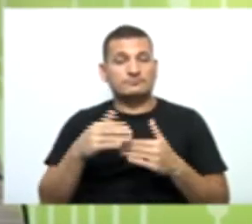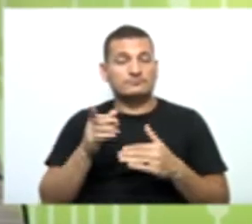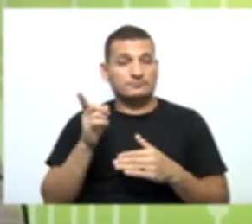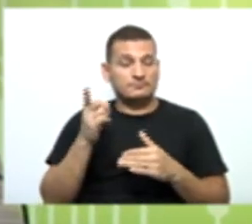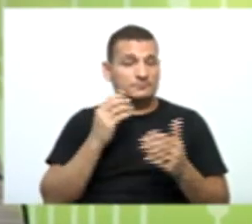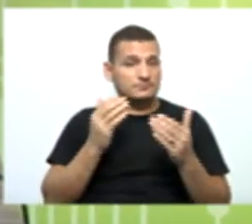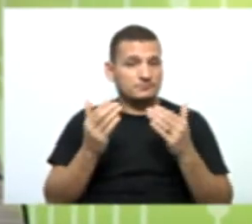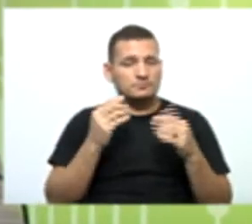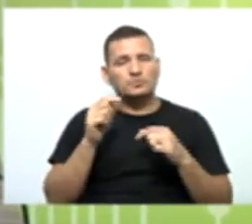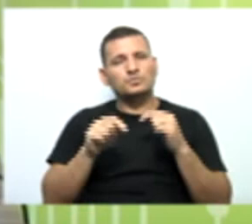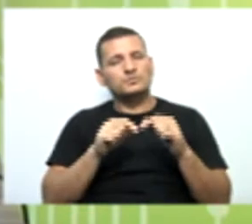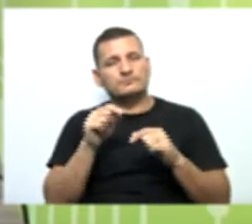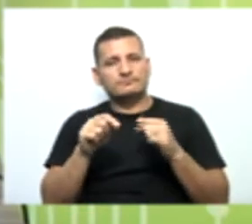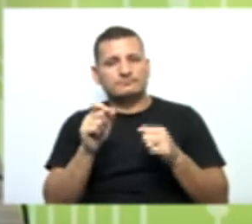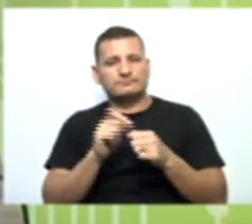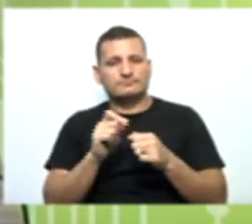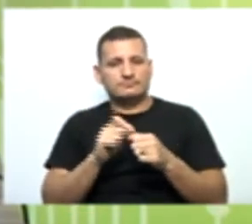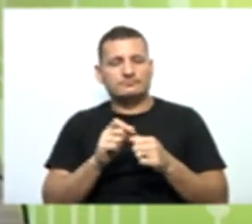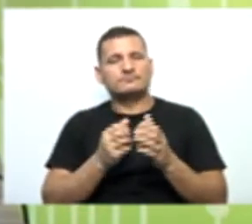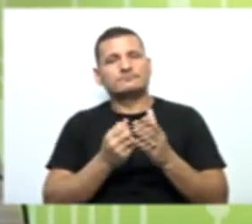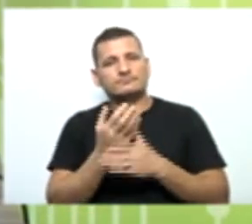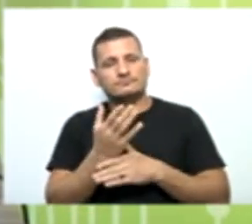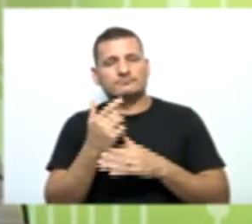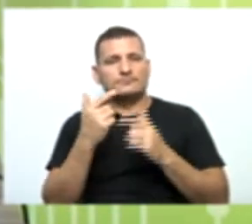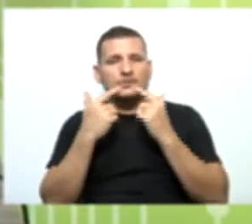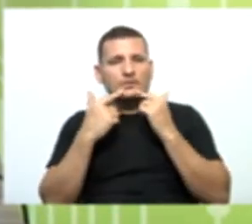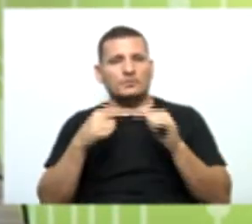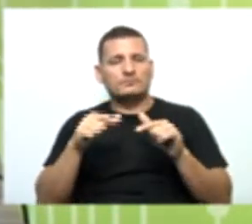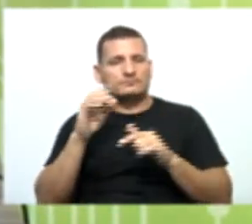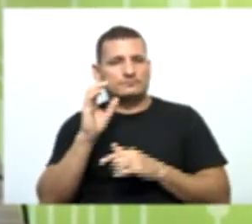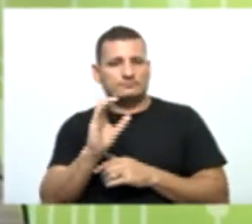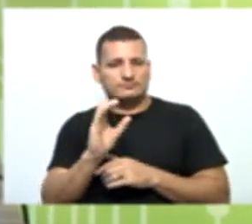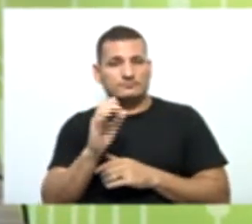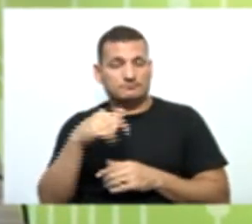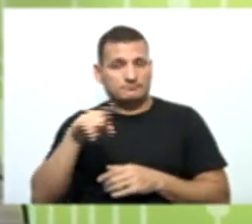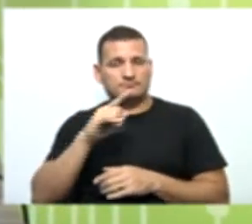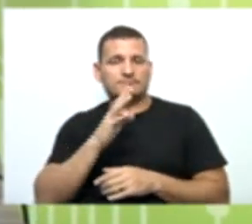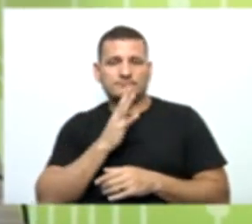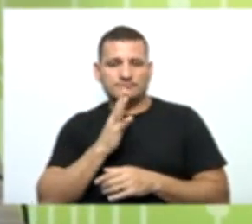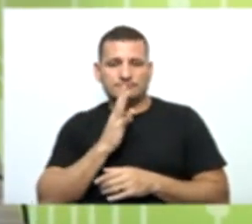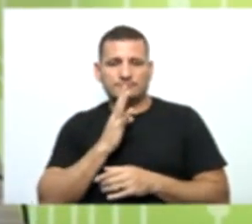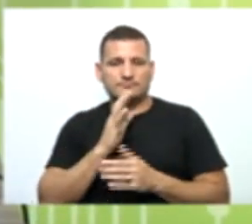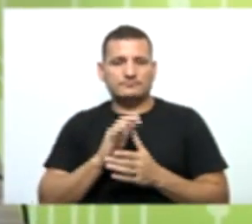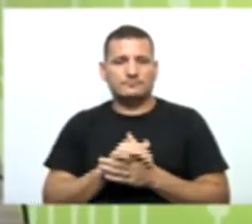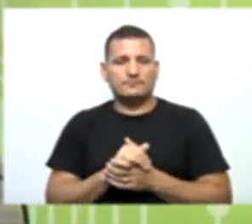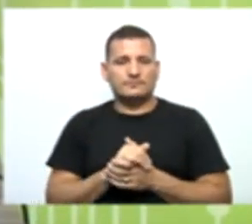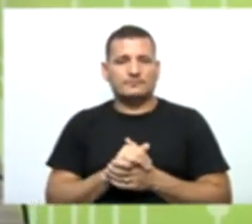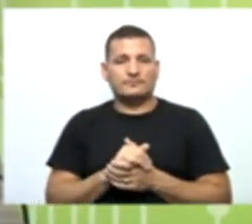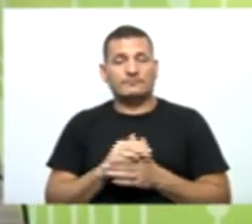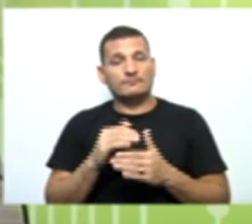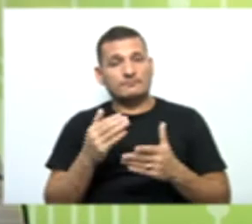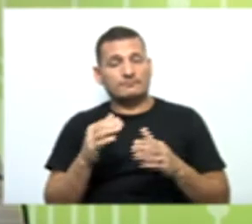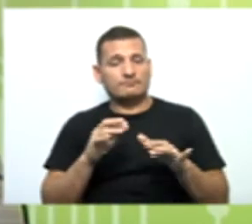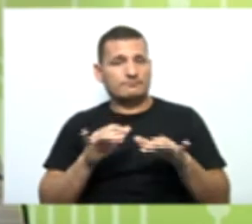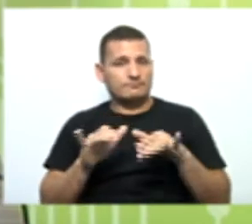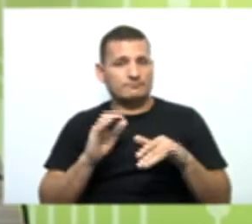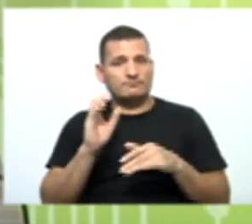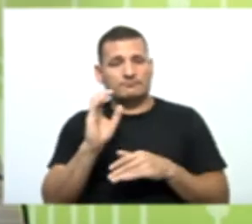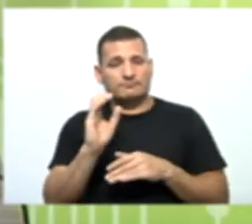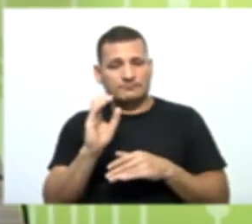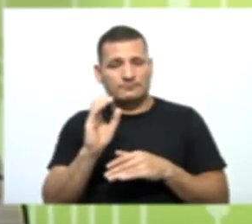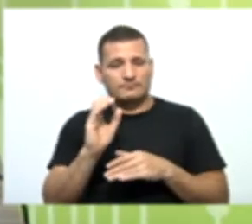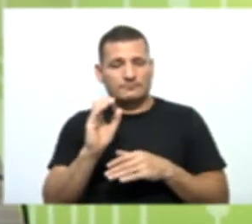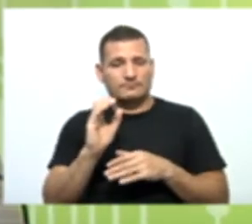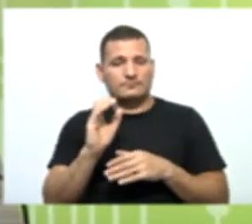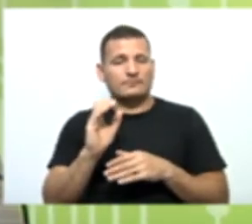analisou o que poderia ser feito e criou a linguagem de programação C, que nós conhecemos, certo? Inclusive, a linguagem de programação C foi a